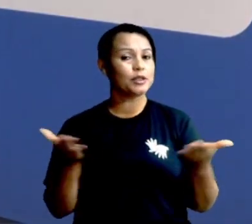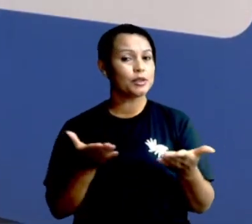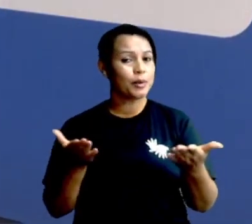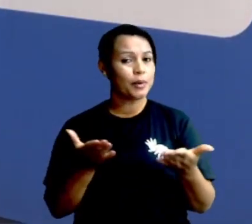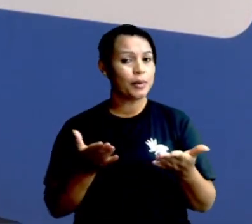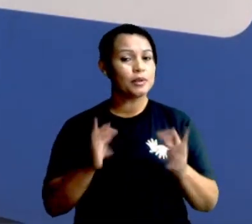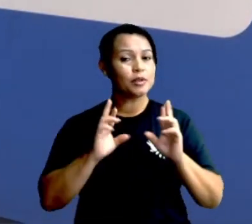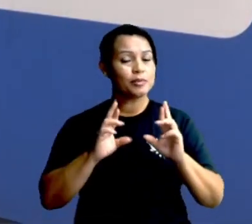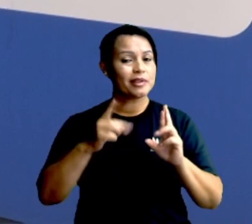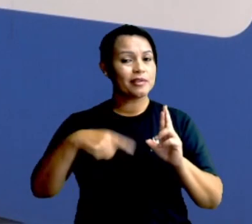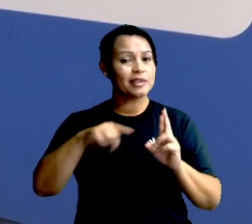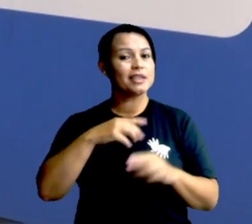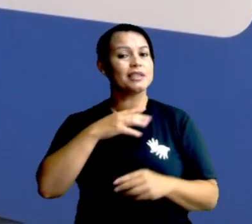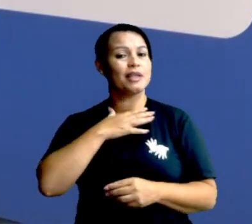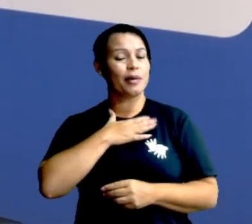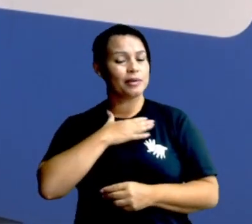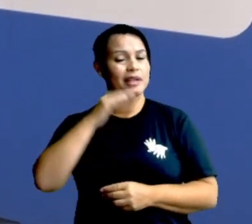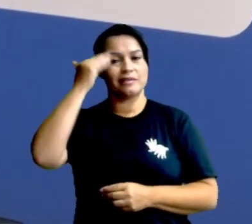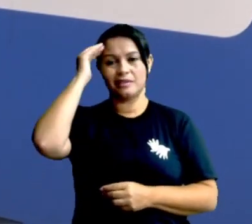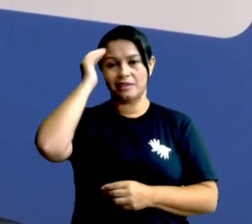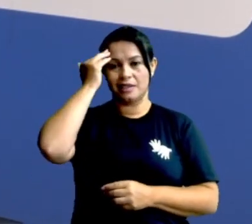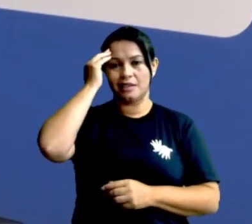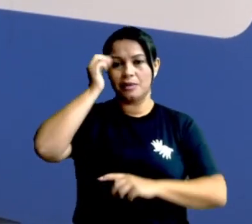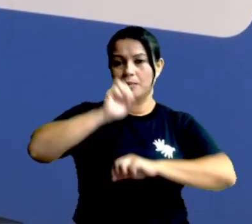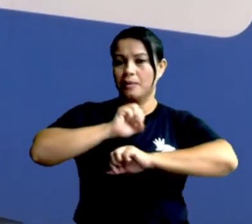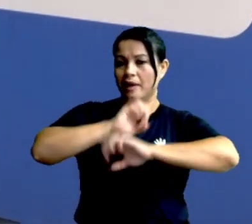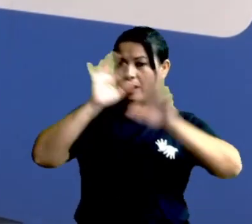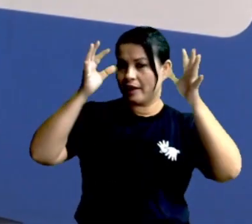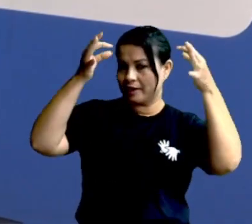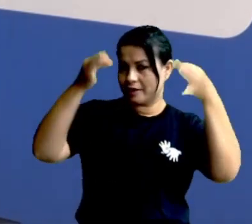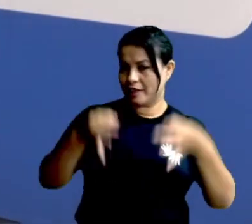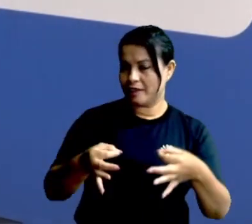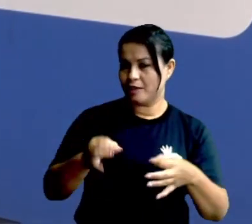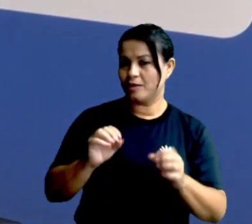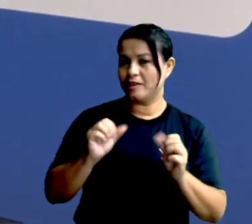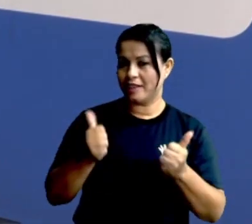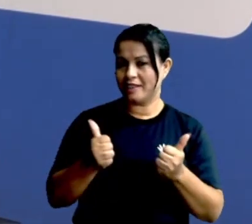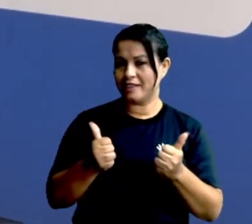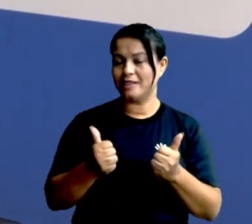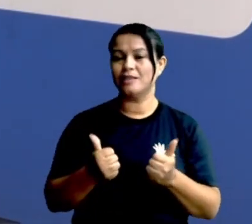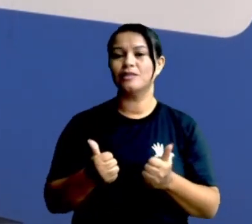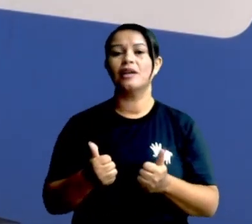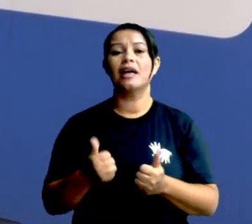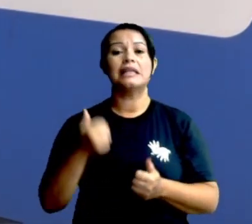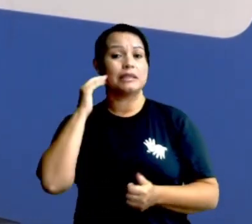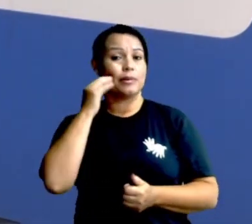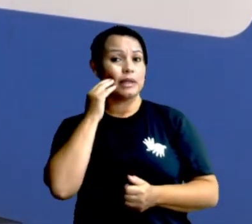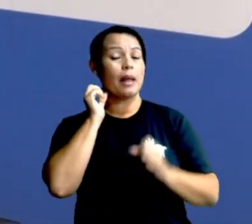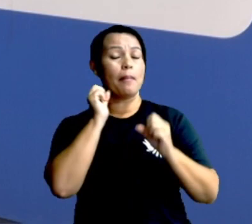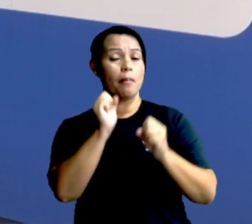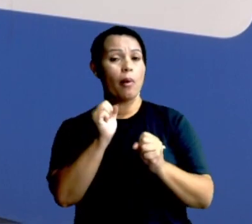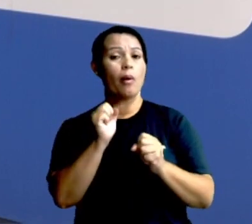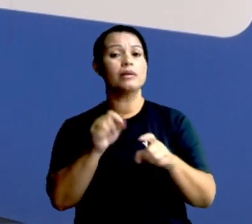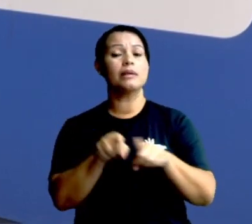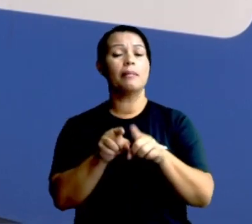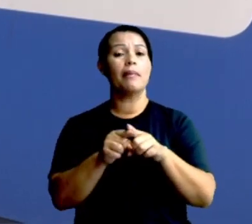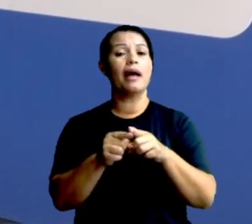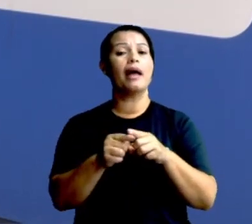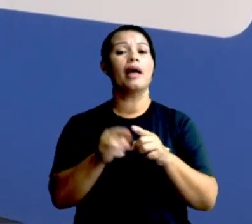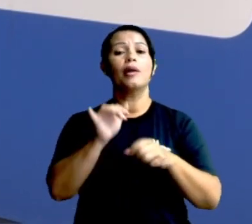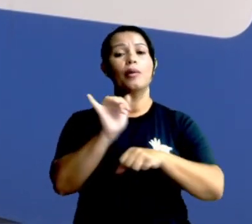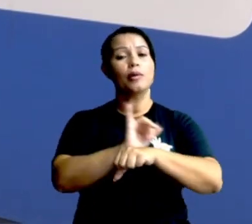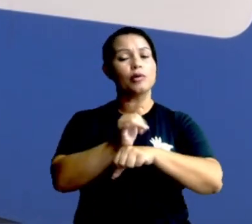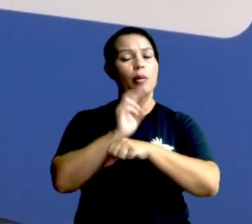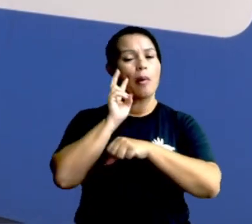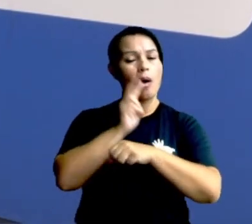hoje. Espero que vocês tenham entendido tudo certinho, não é isso? Qualquer coisa, se não entender, é só voltar a aula aí no YouTube